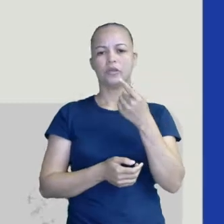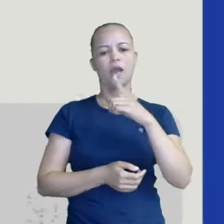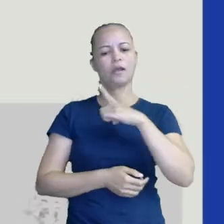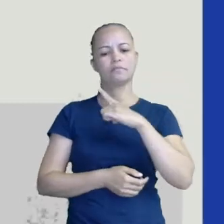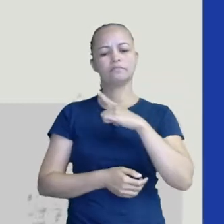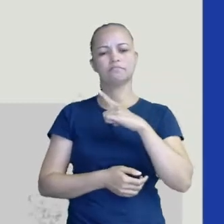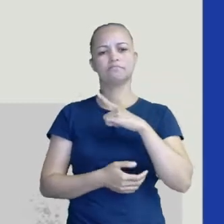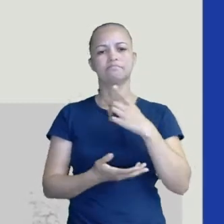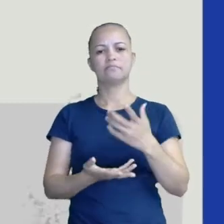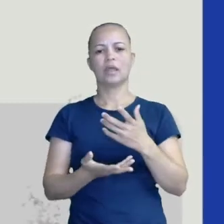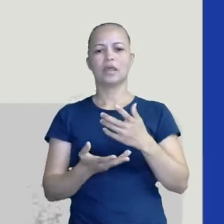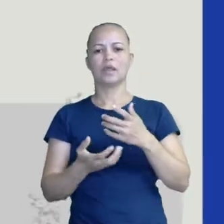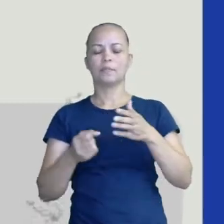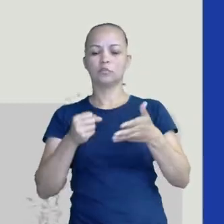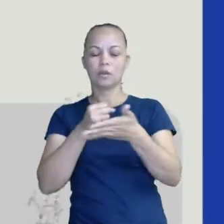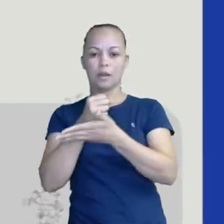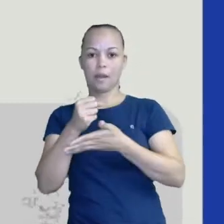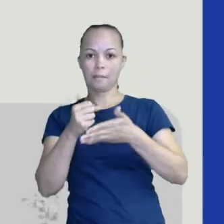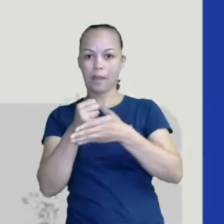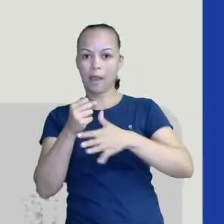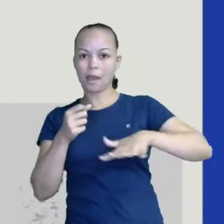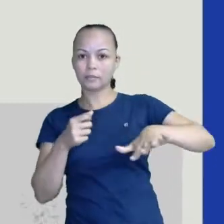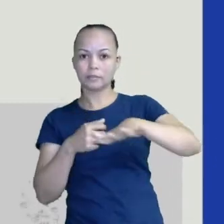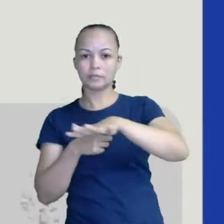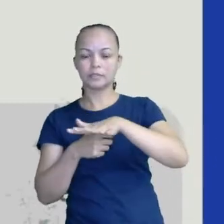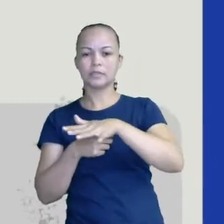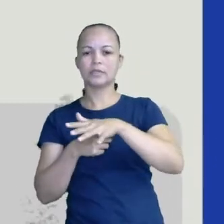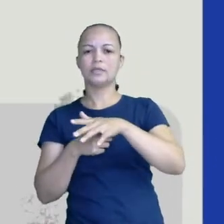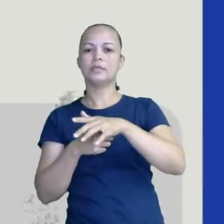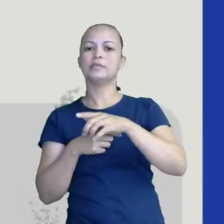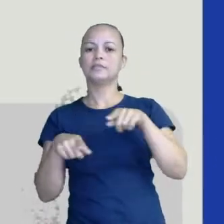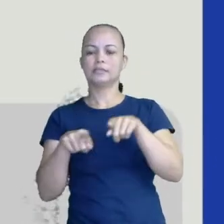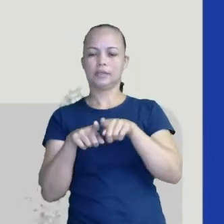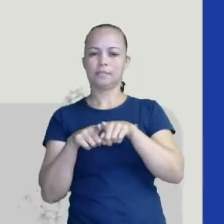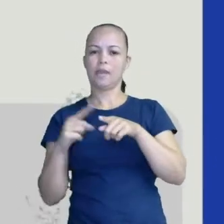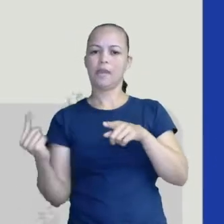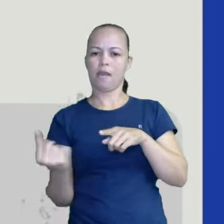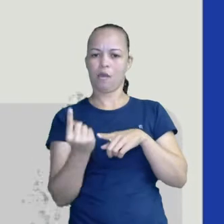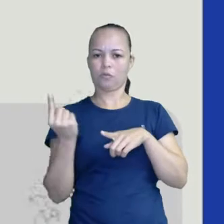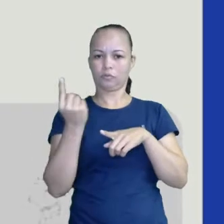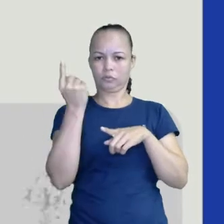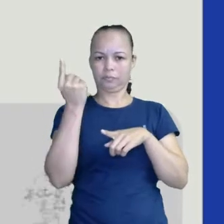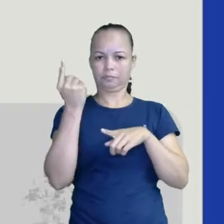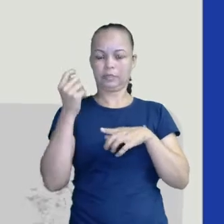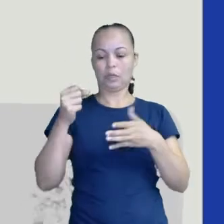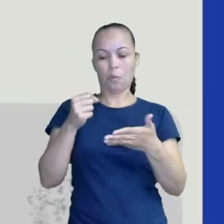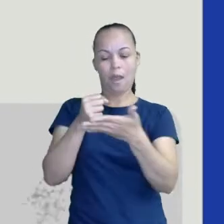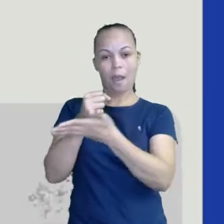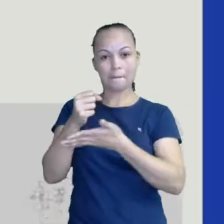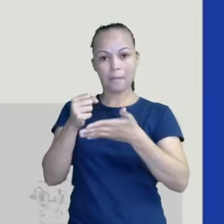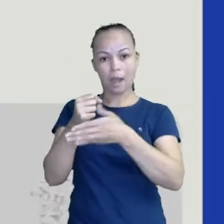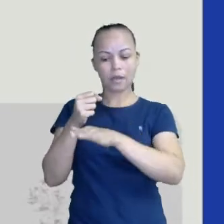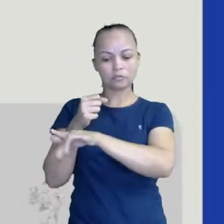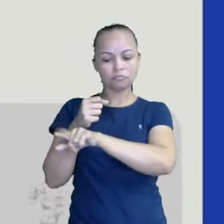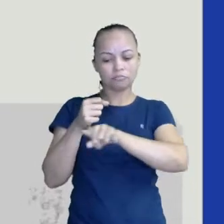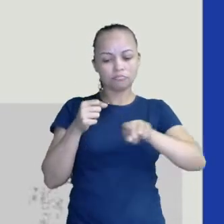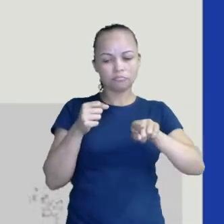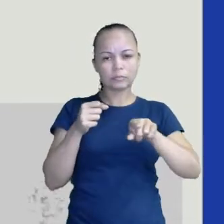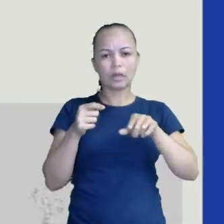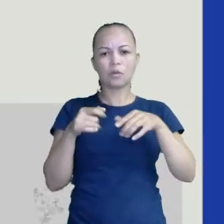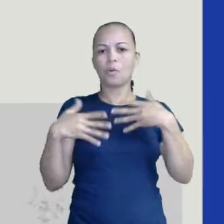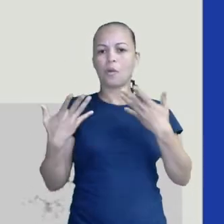é a base e altura a minha base Qual